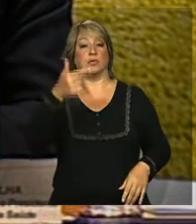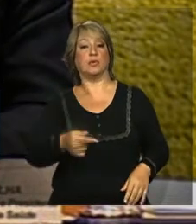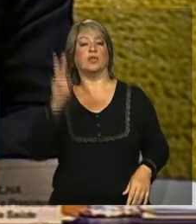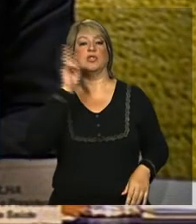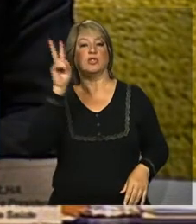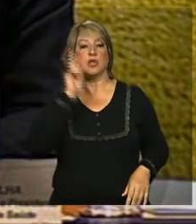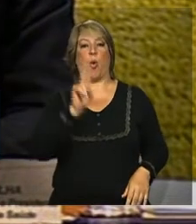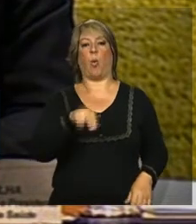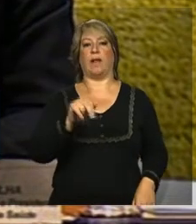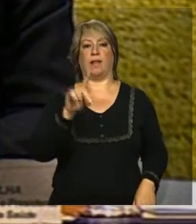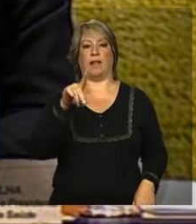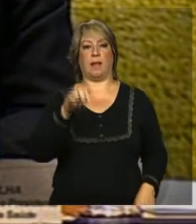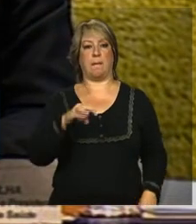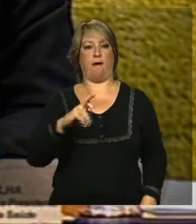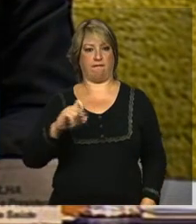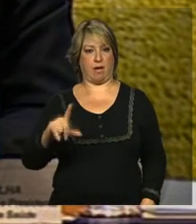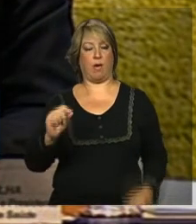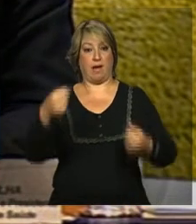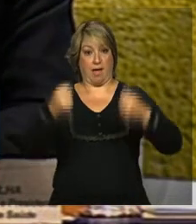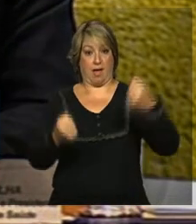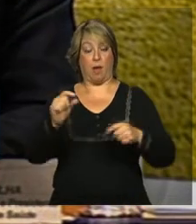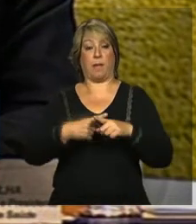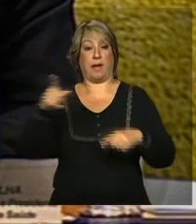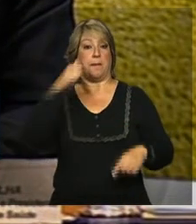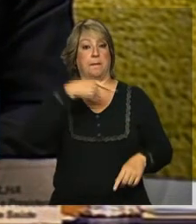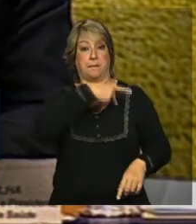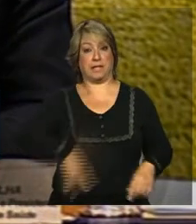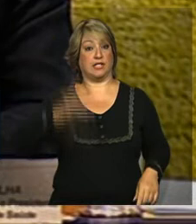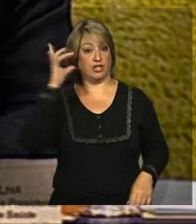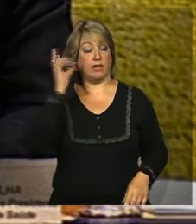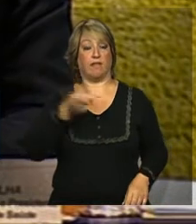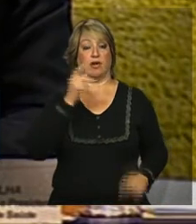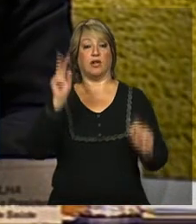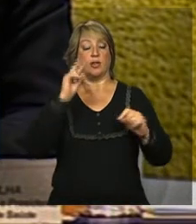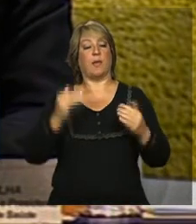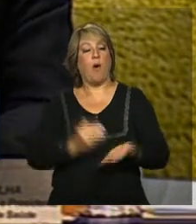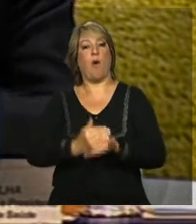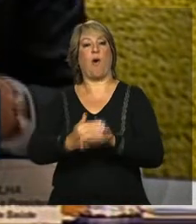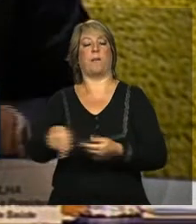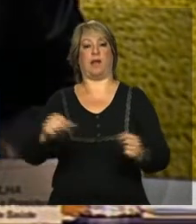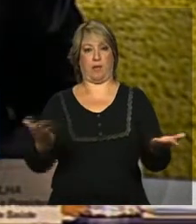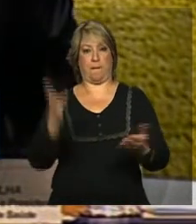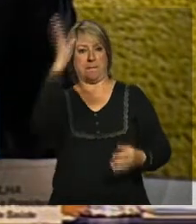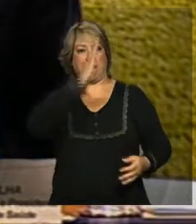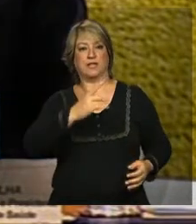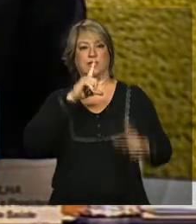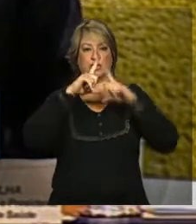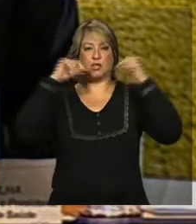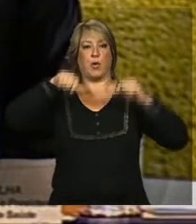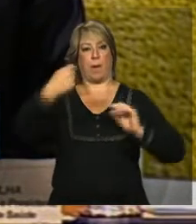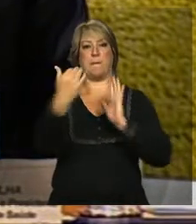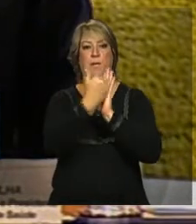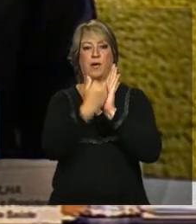móveis é só a decisão da presidenta Dilma de darmos um passo importante no Brasil sorridente que já é hoje o